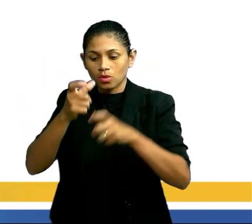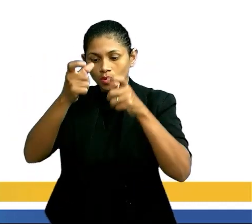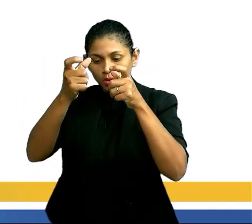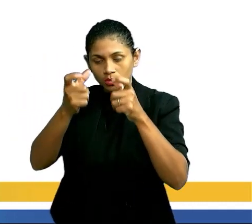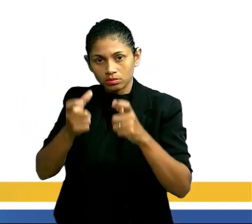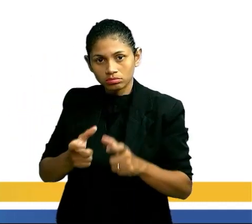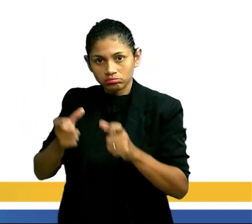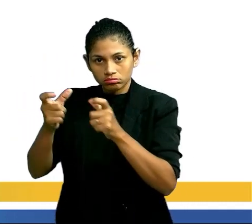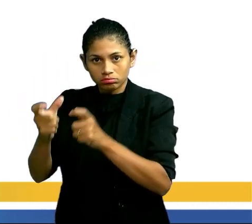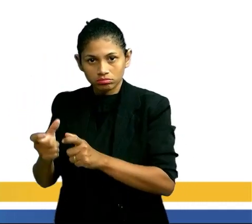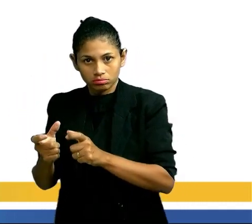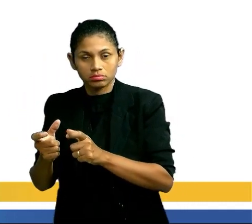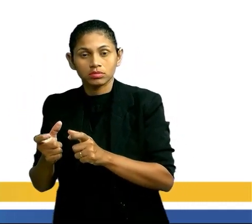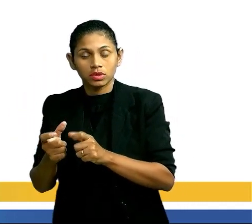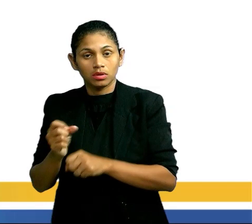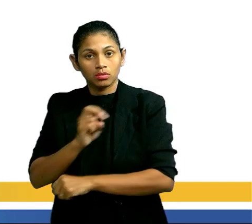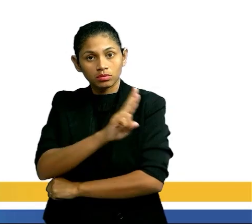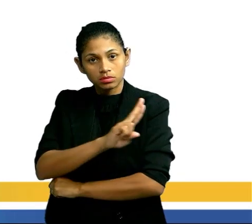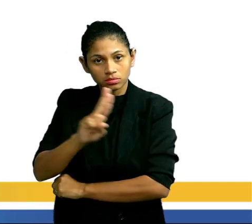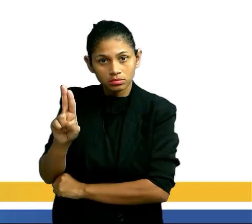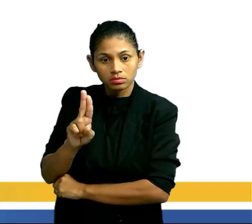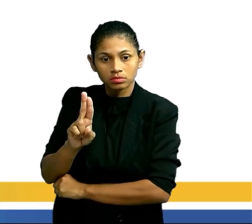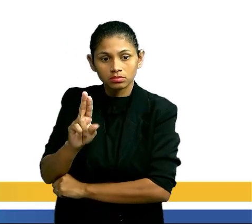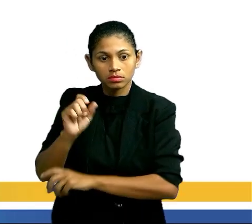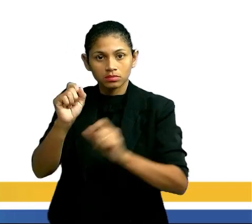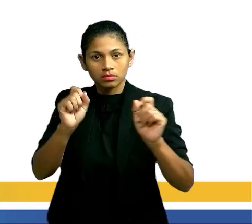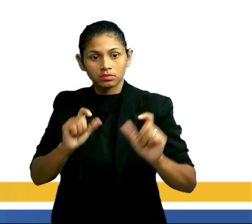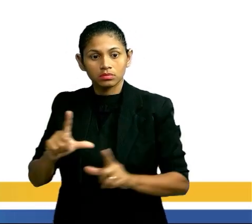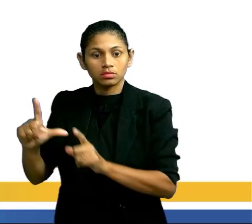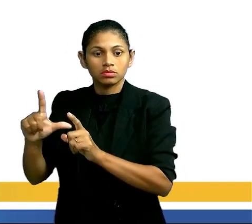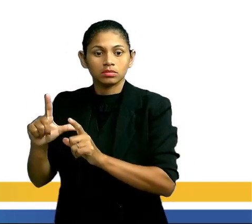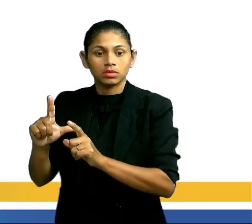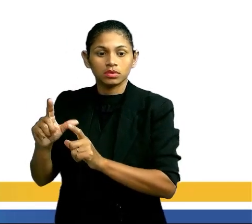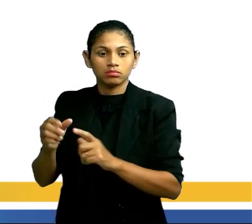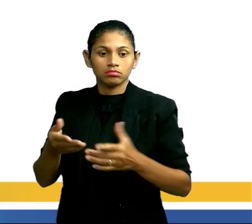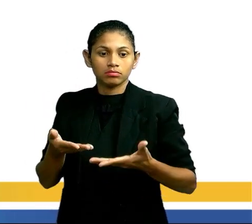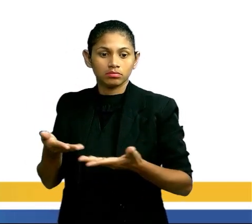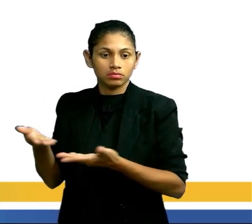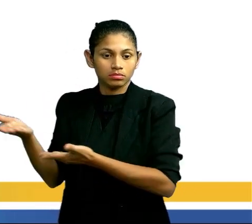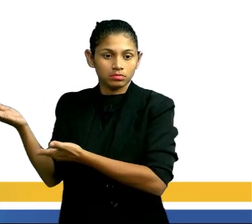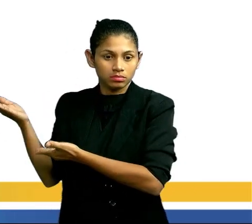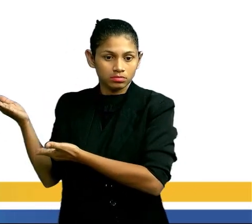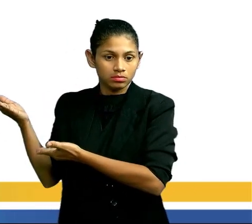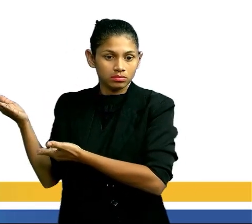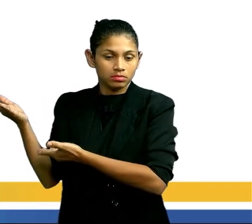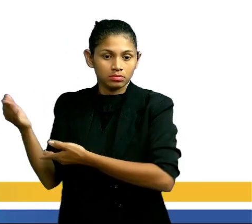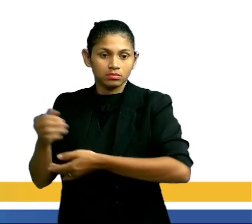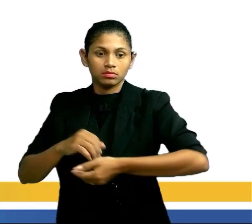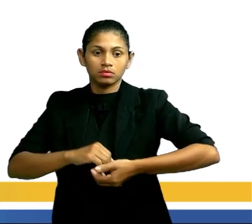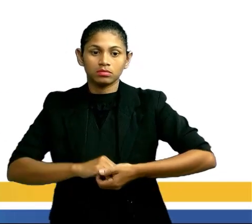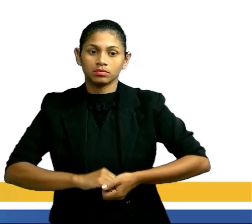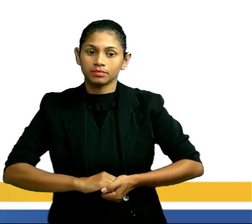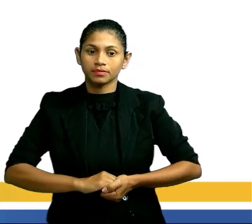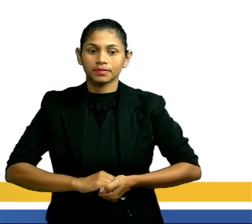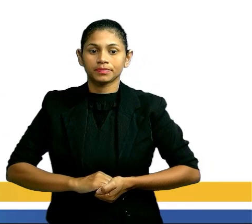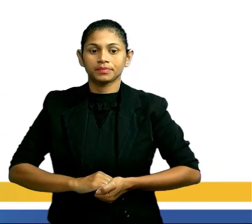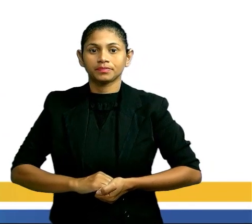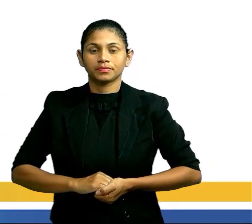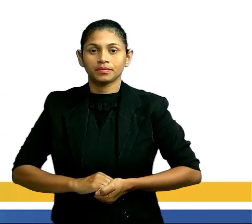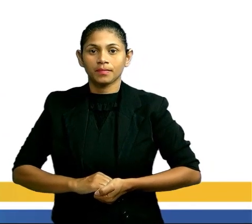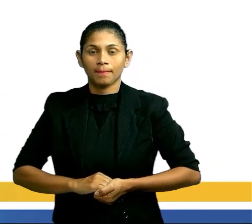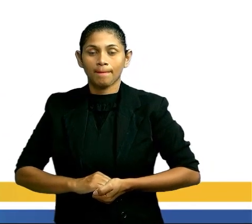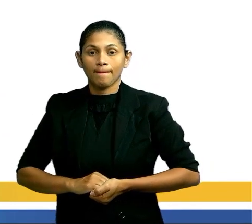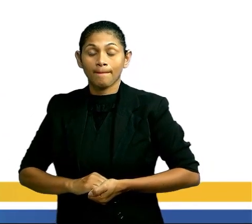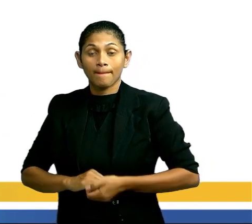nome dessa ramificação, e na tela nós temos um etil, então nós temos um 3-etil,